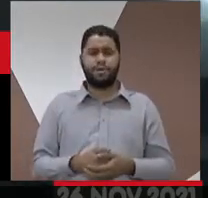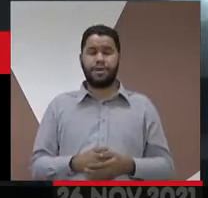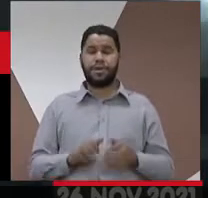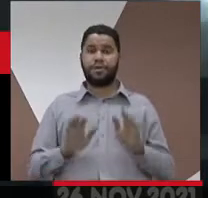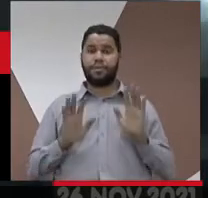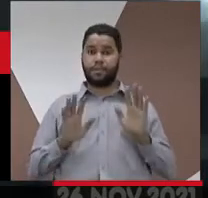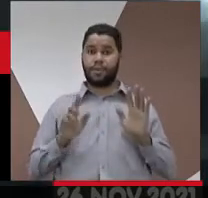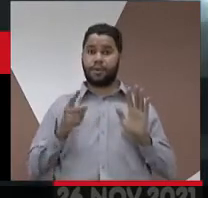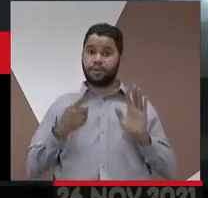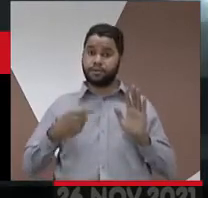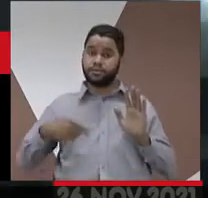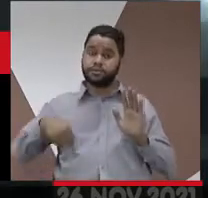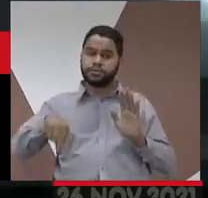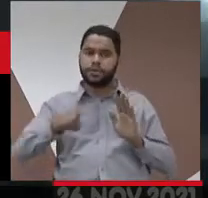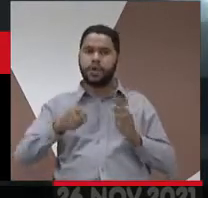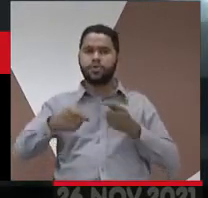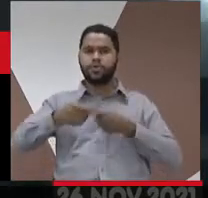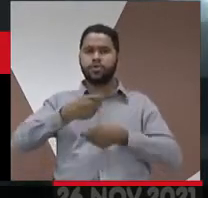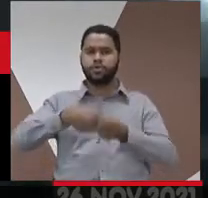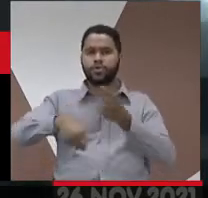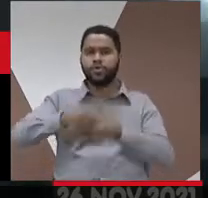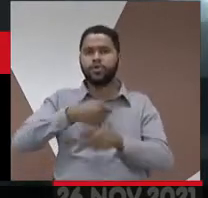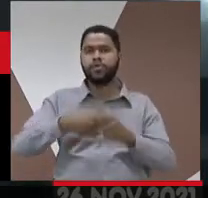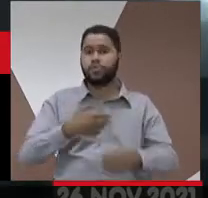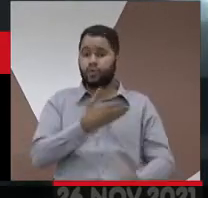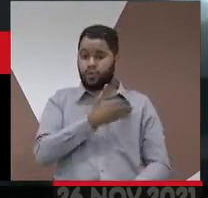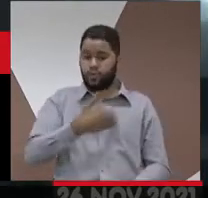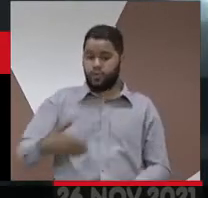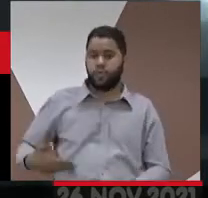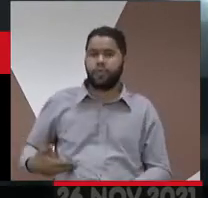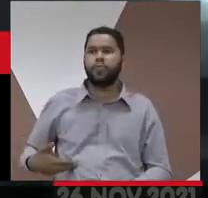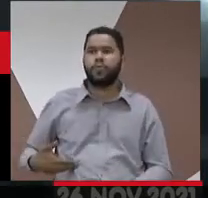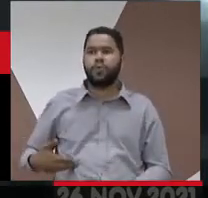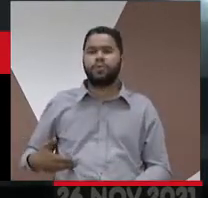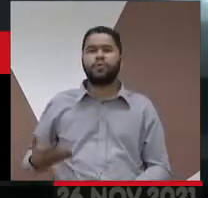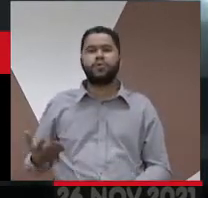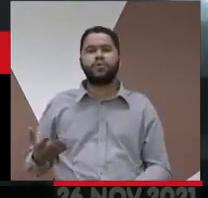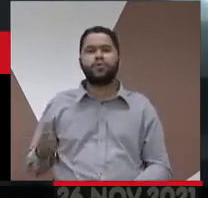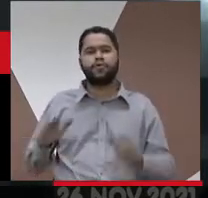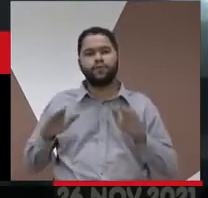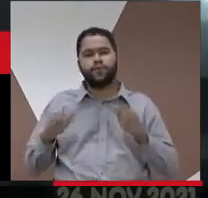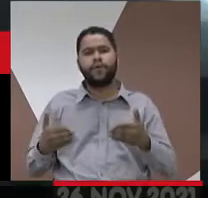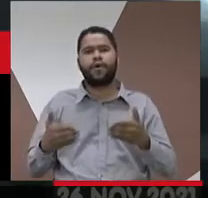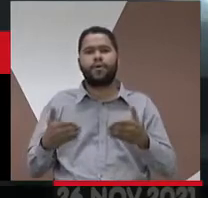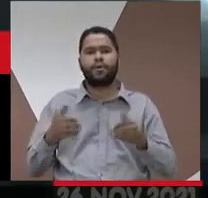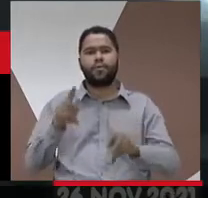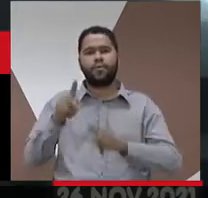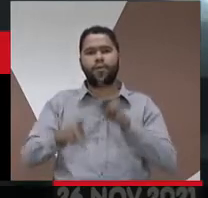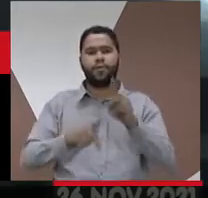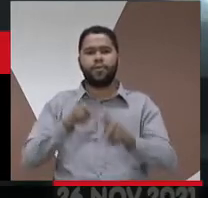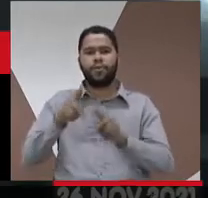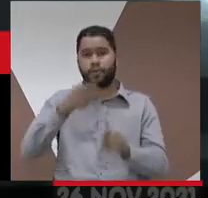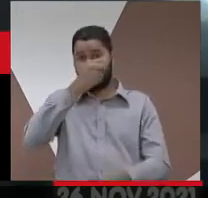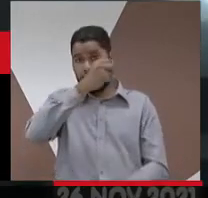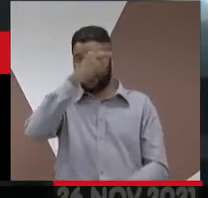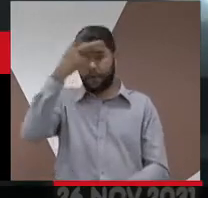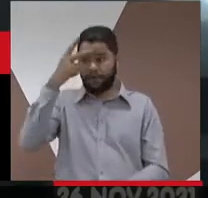como gestores públicos, votados pela população,